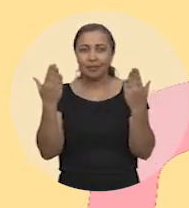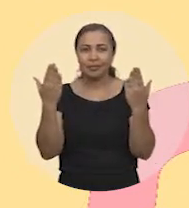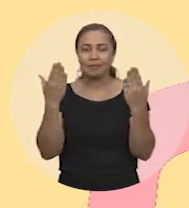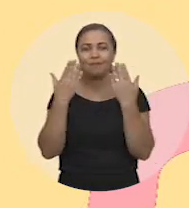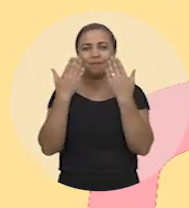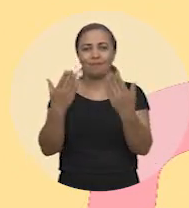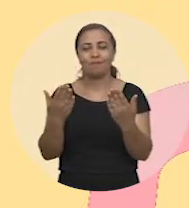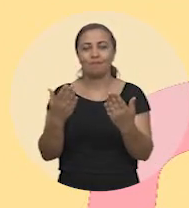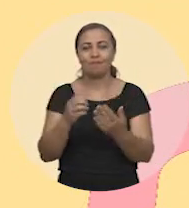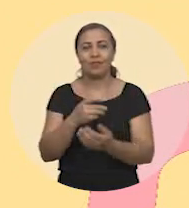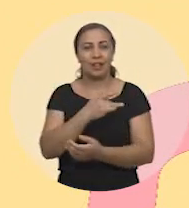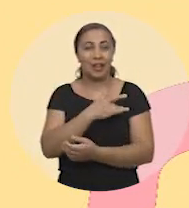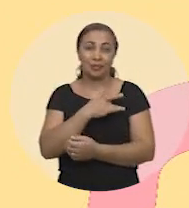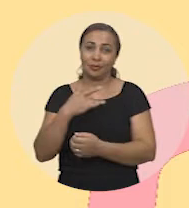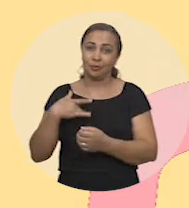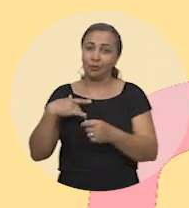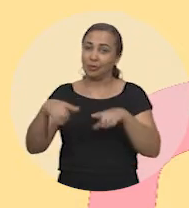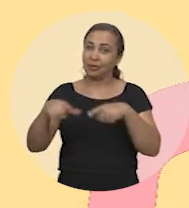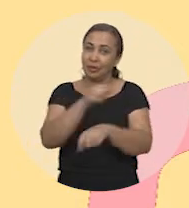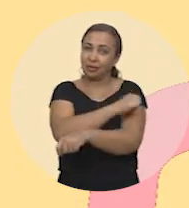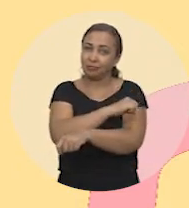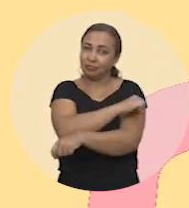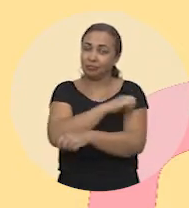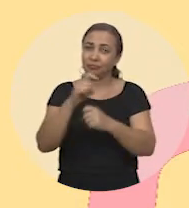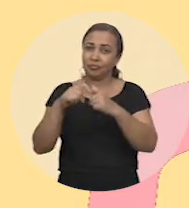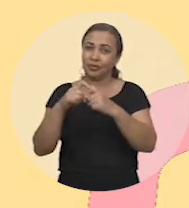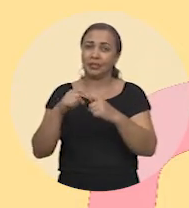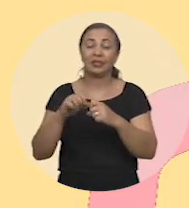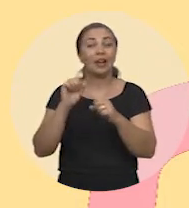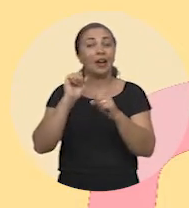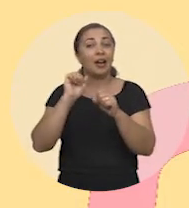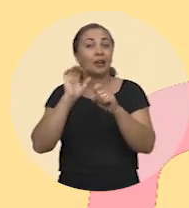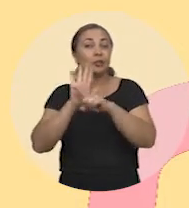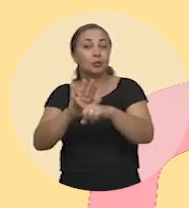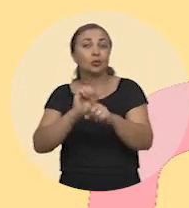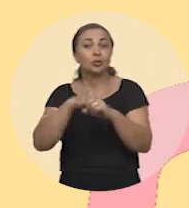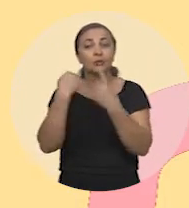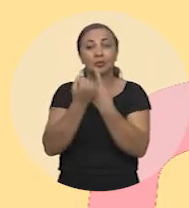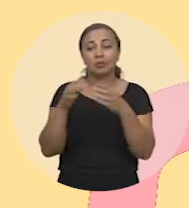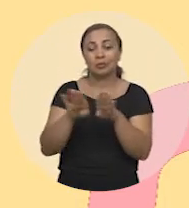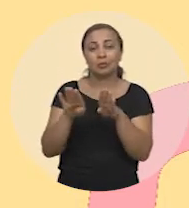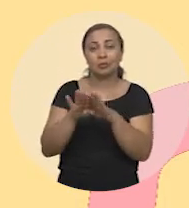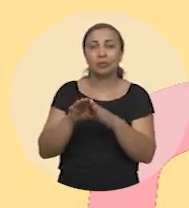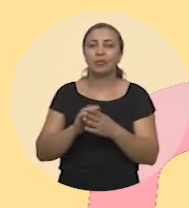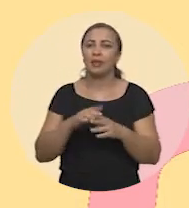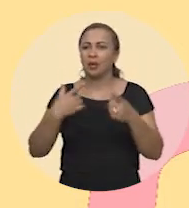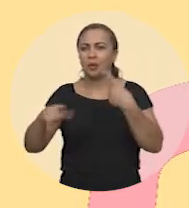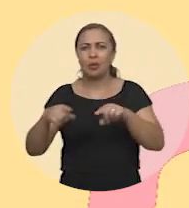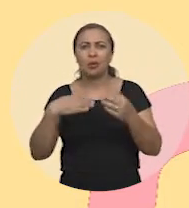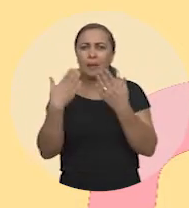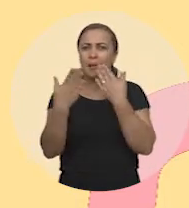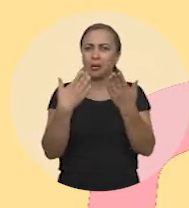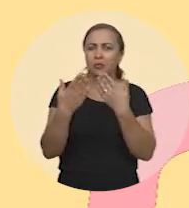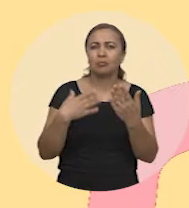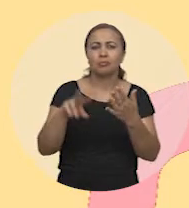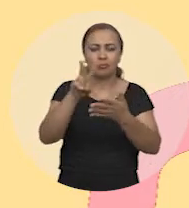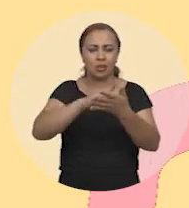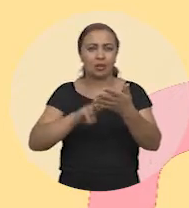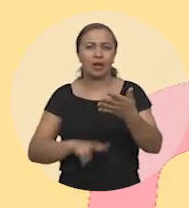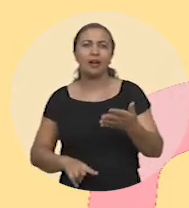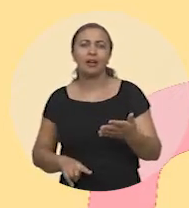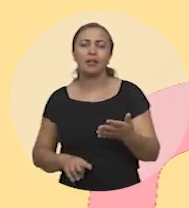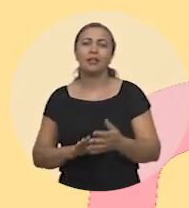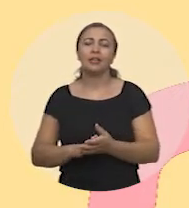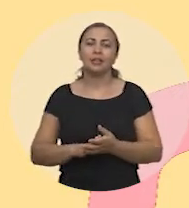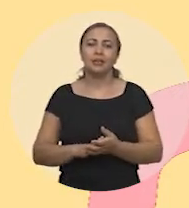diferença correr 19 na atenção primária à saúde então assistência social como também algumas outras modalidades como o